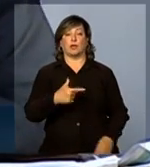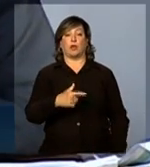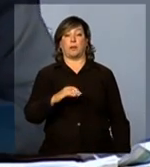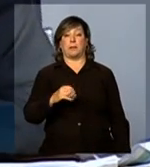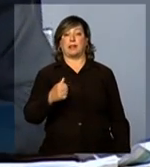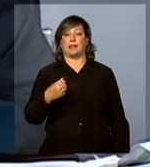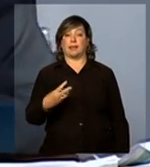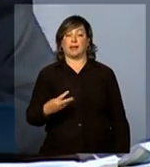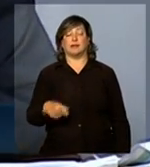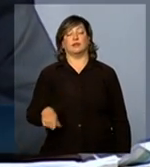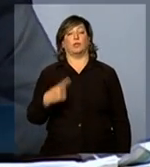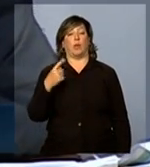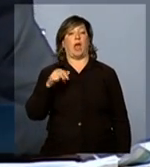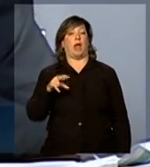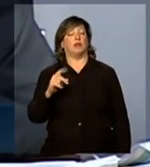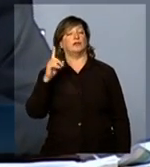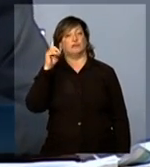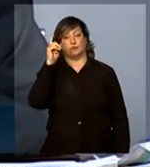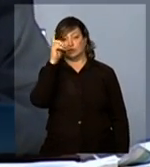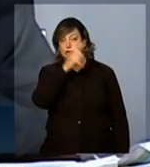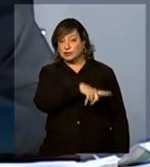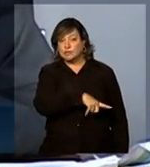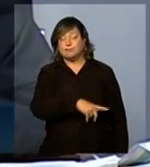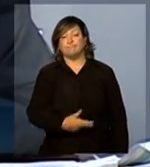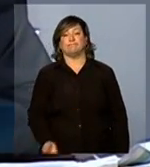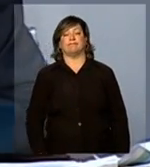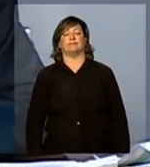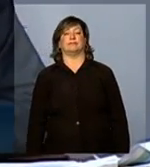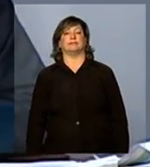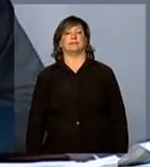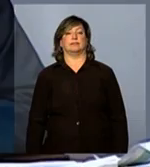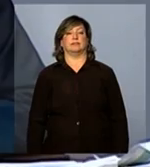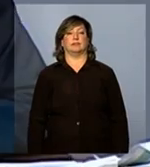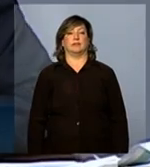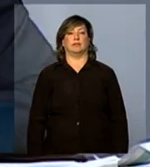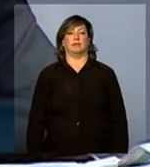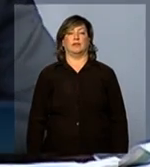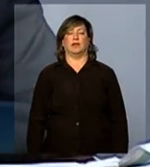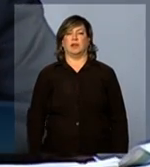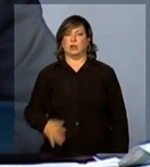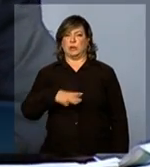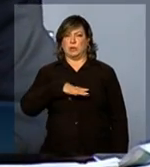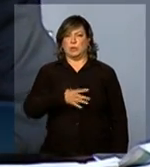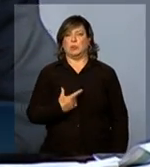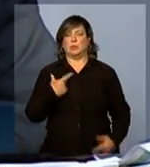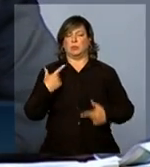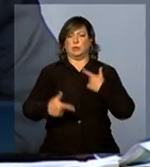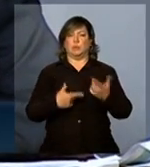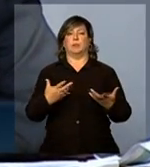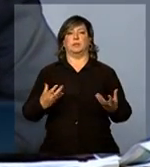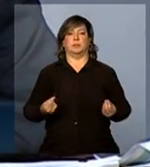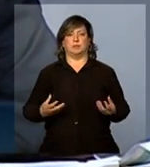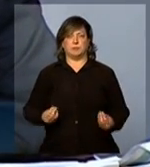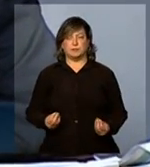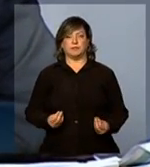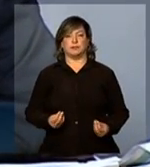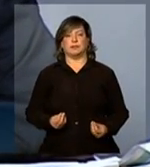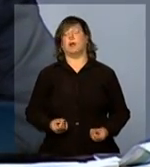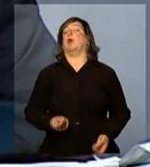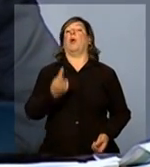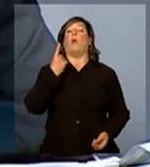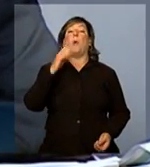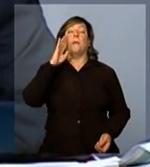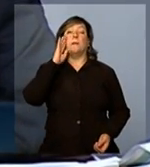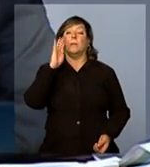2013 foi um ano difícil, cheio de desafios, e uma das razões